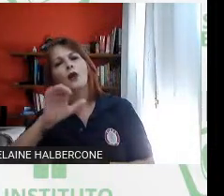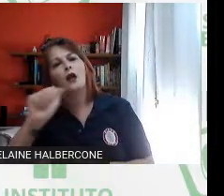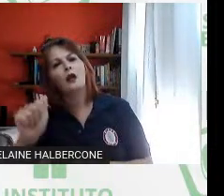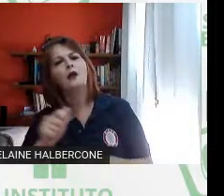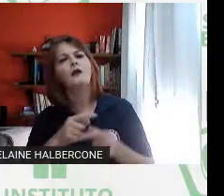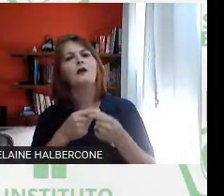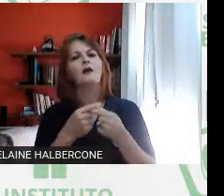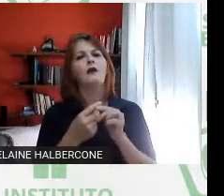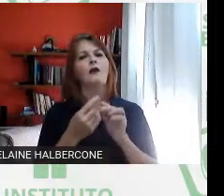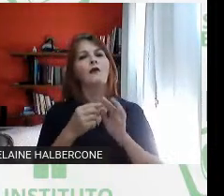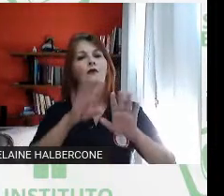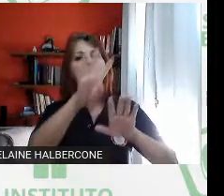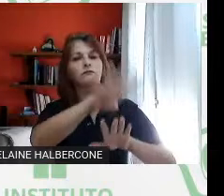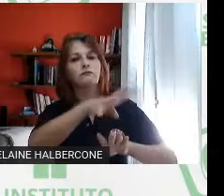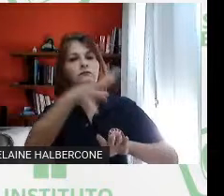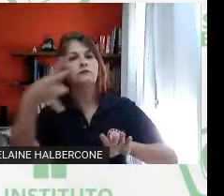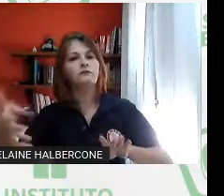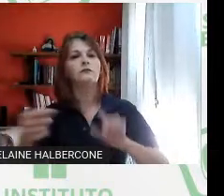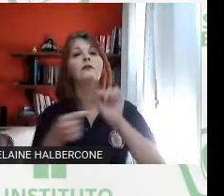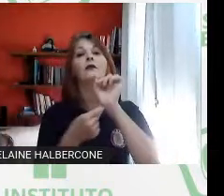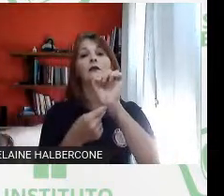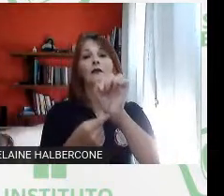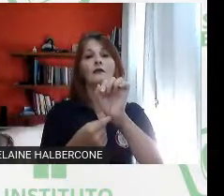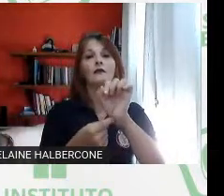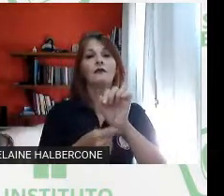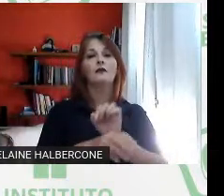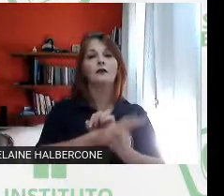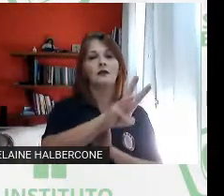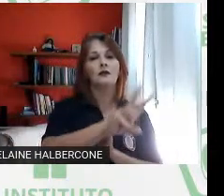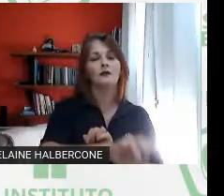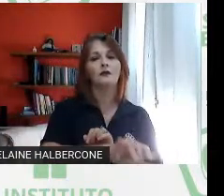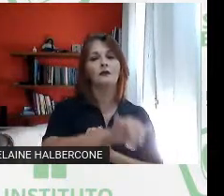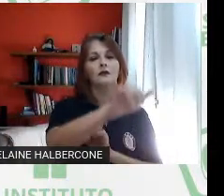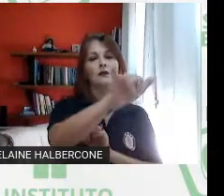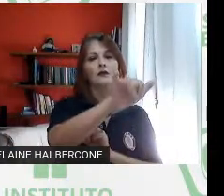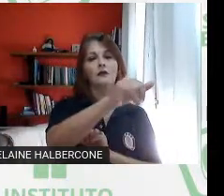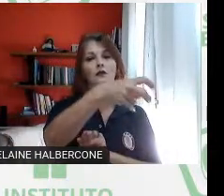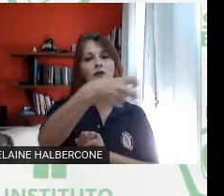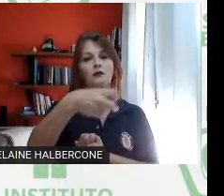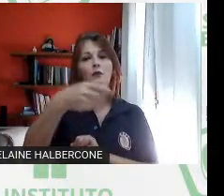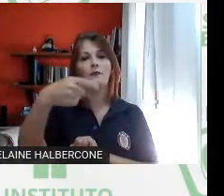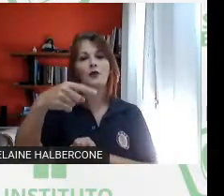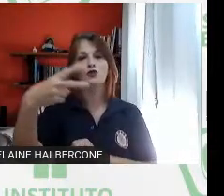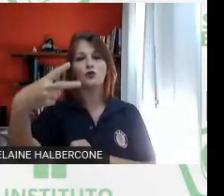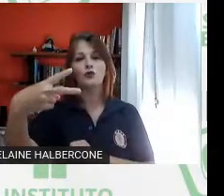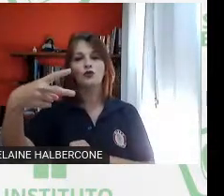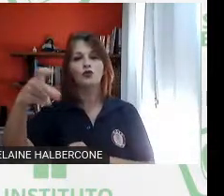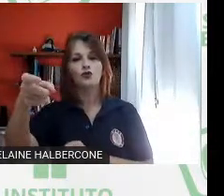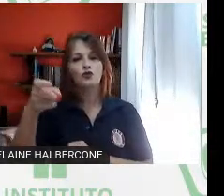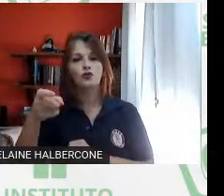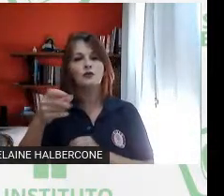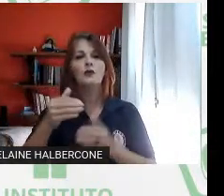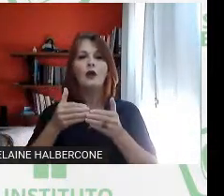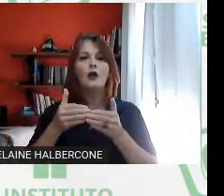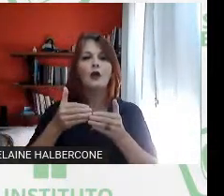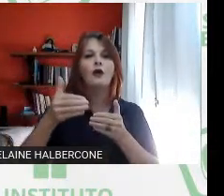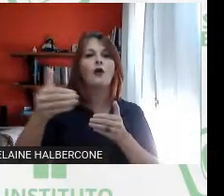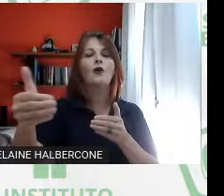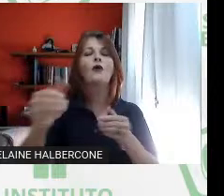destacamos uma função específica, que foi essa y igual a 2x. A partir daí,